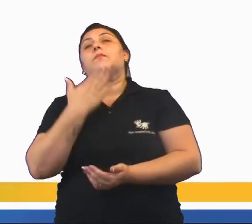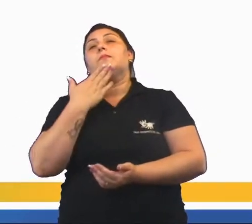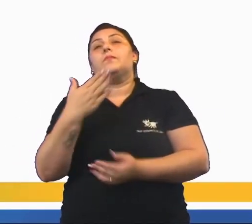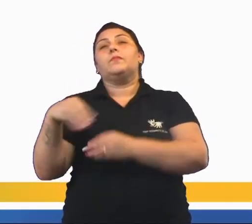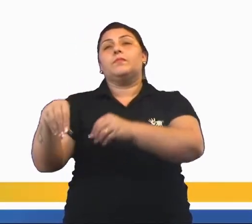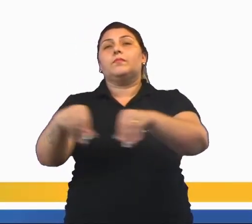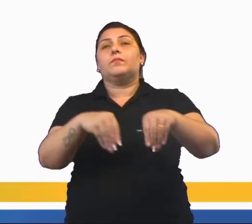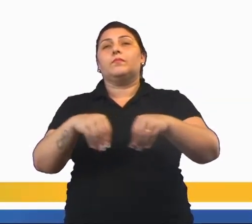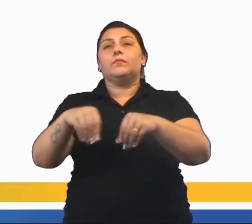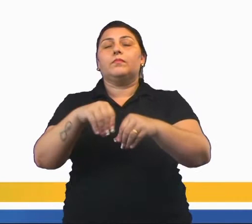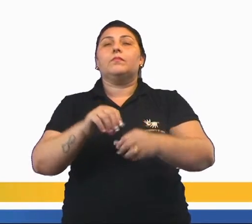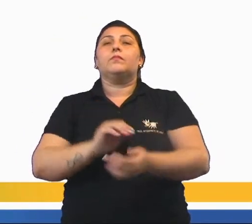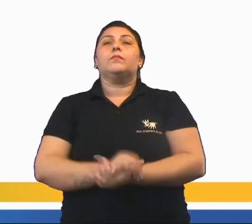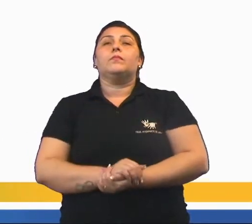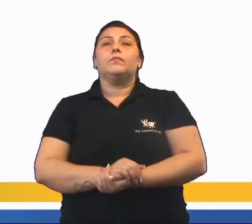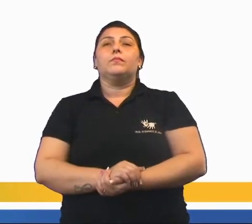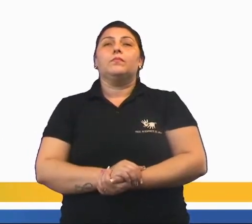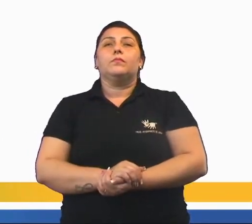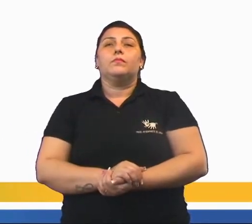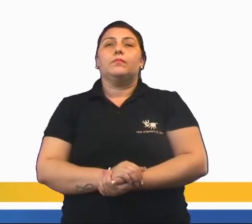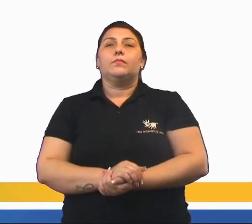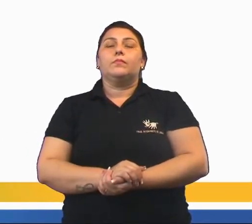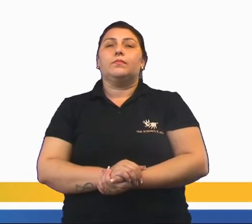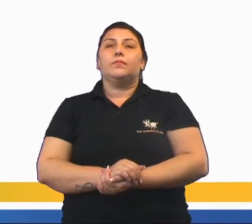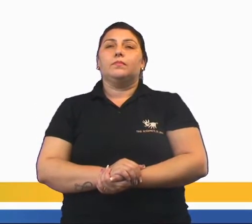Tipos de solo.